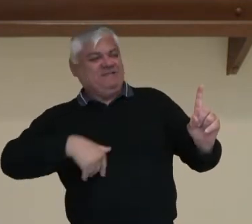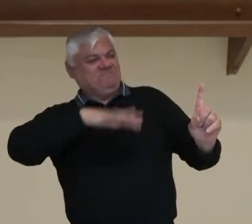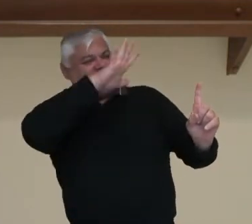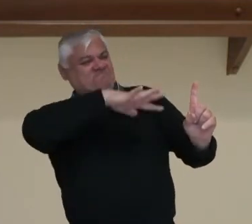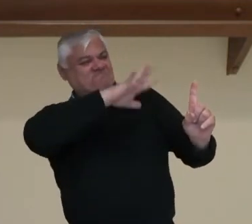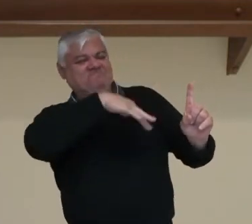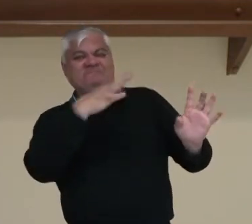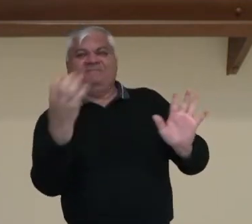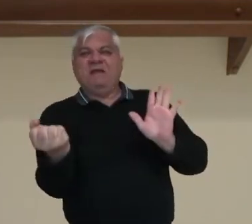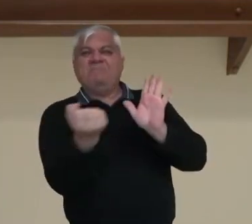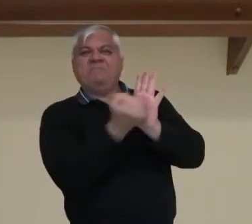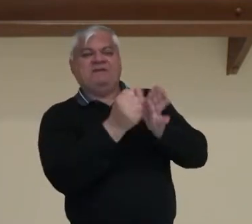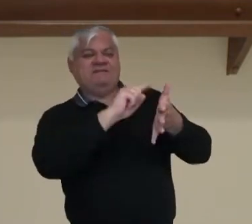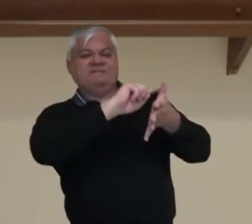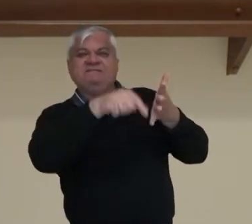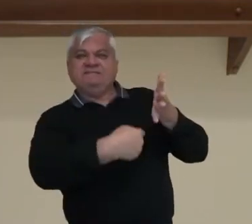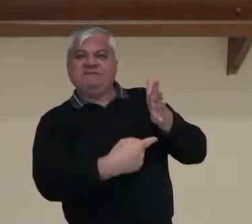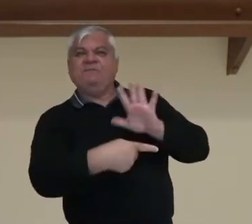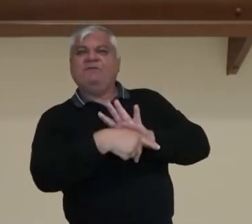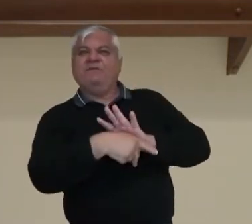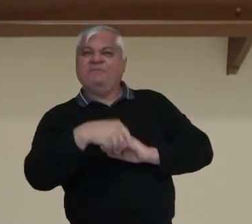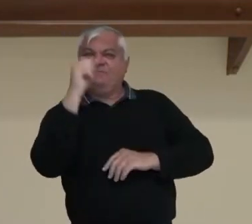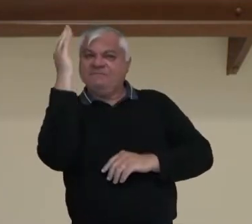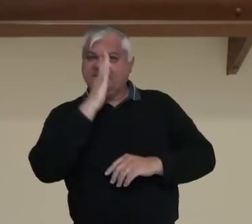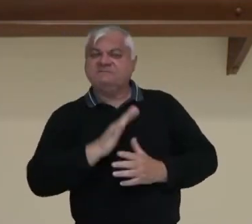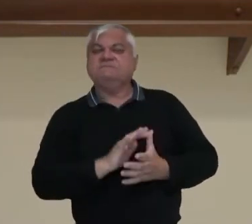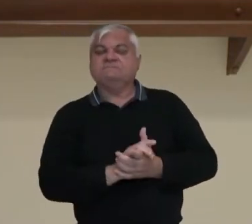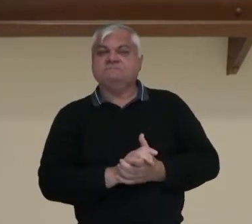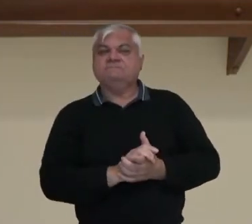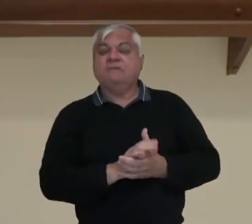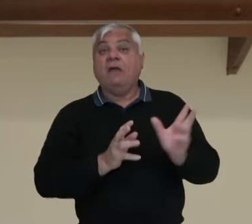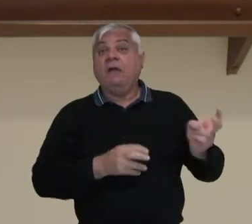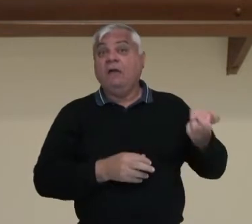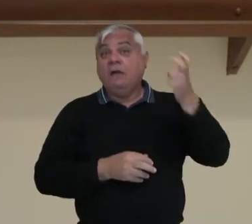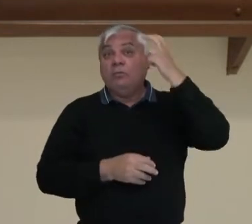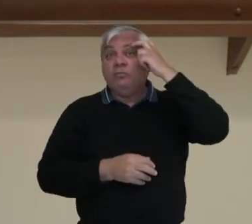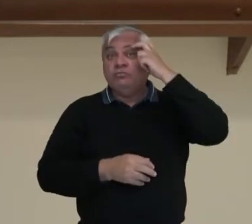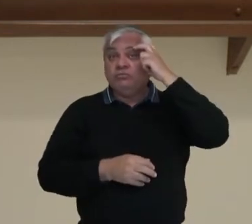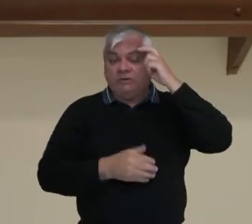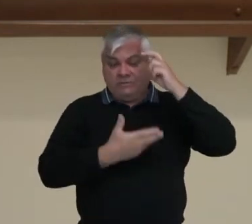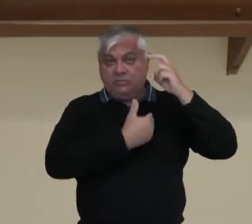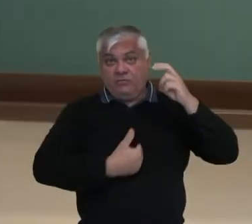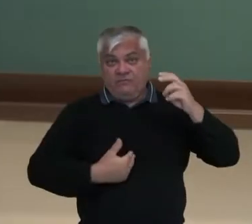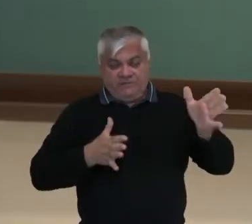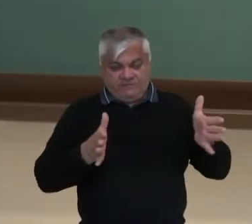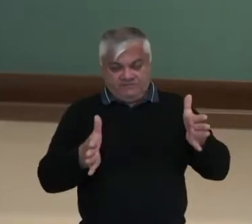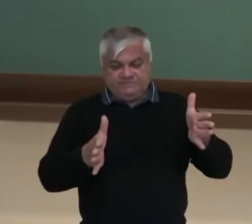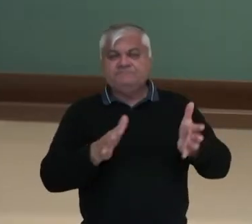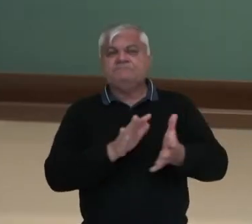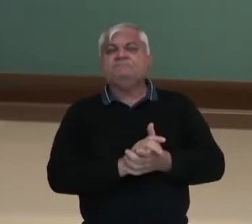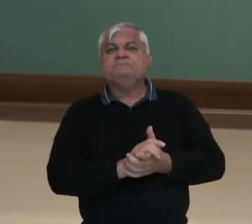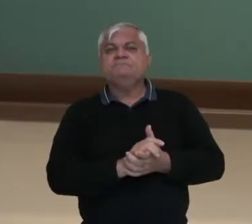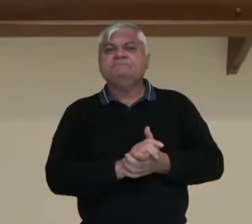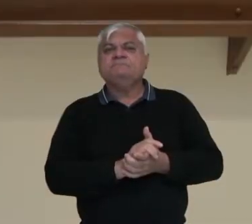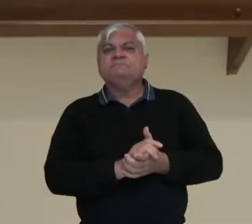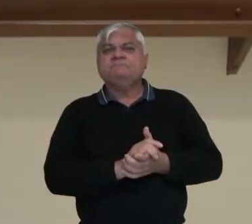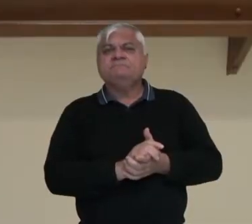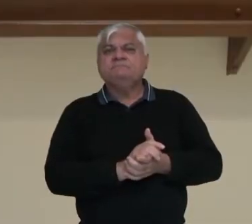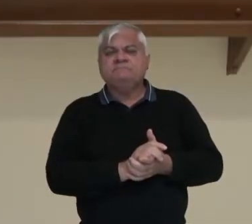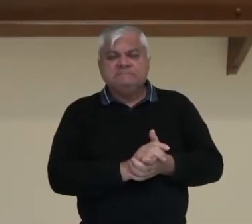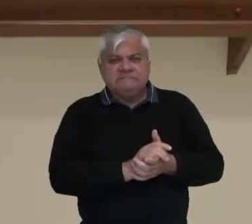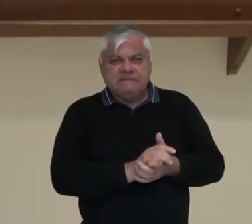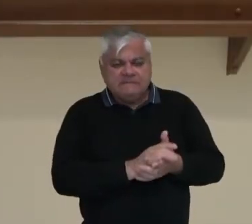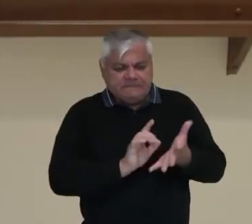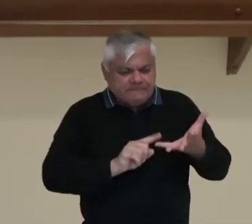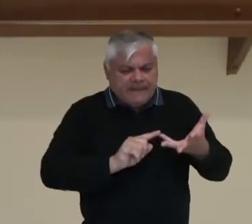emblemas nacionais. Bom, a cultura no governo Vargas. Nós vamos ver que dentro de todo esse